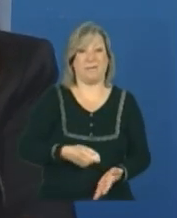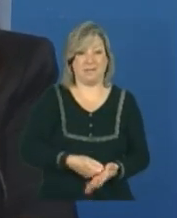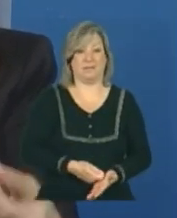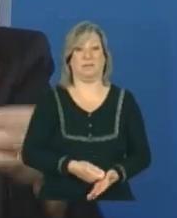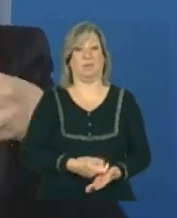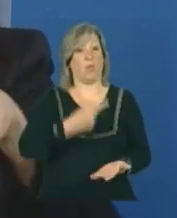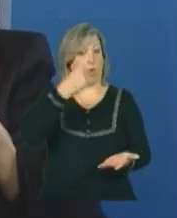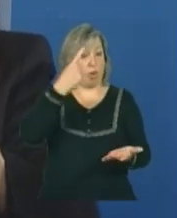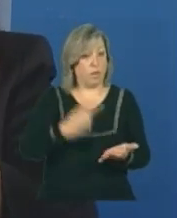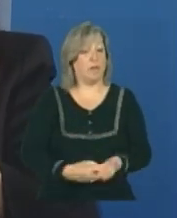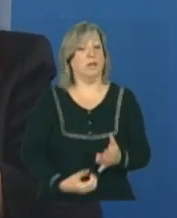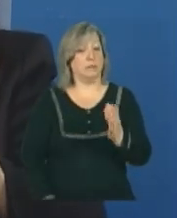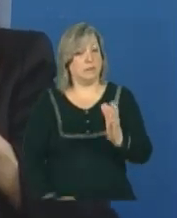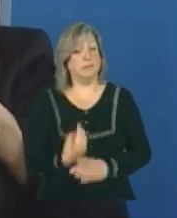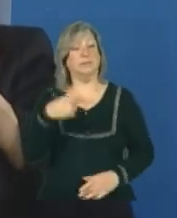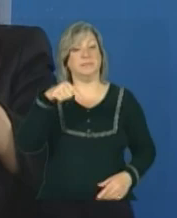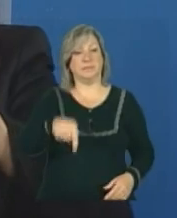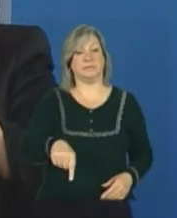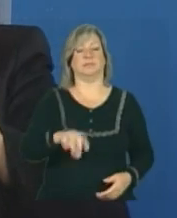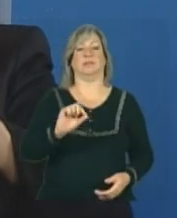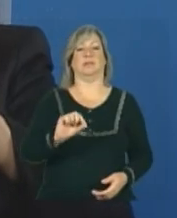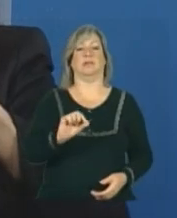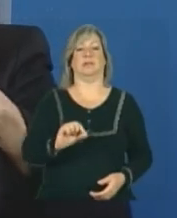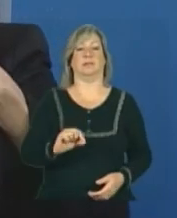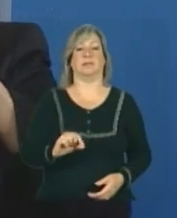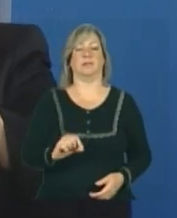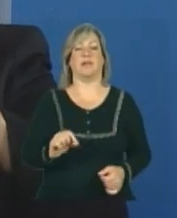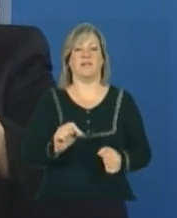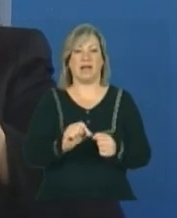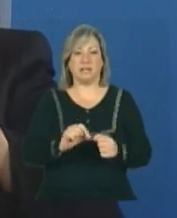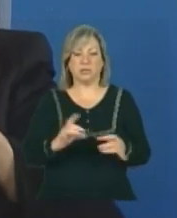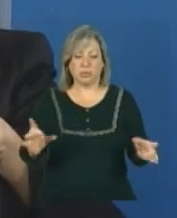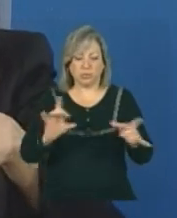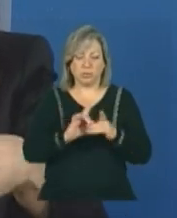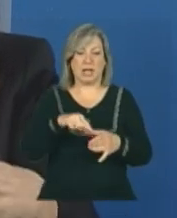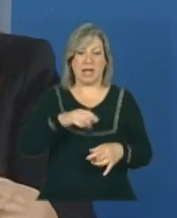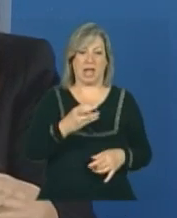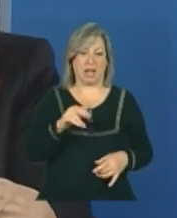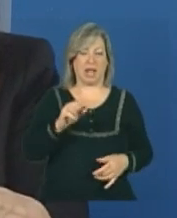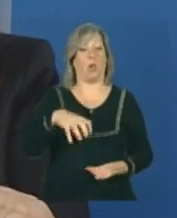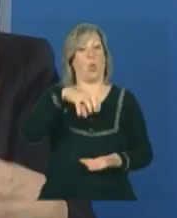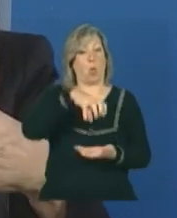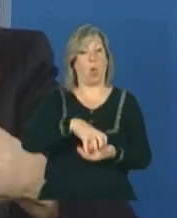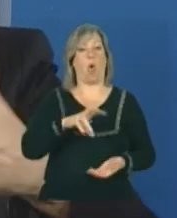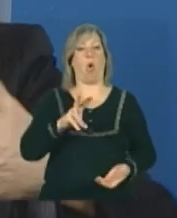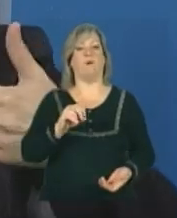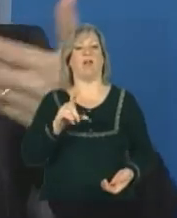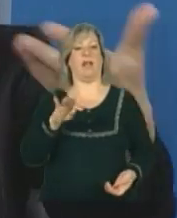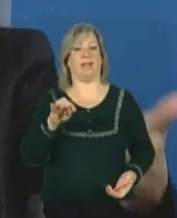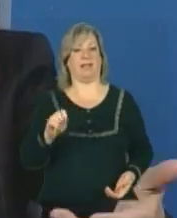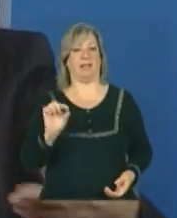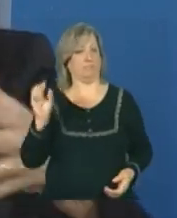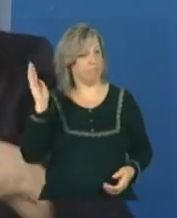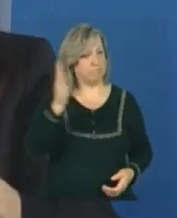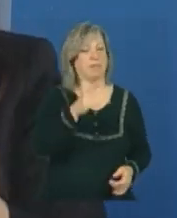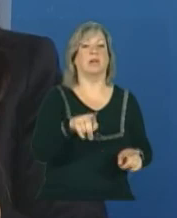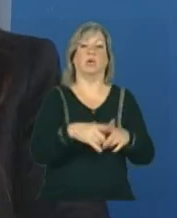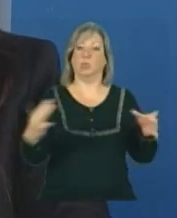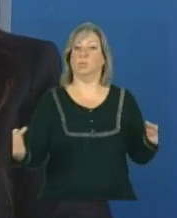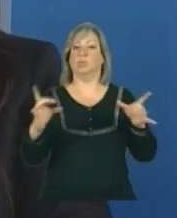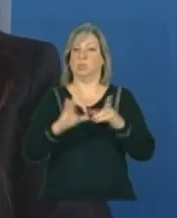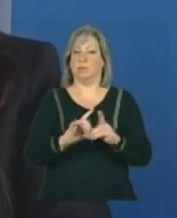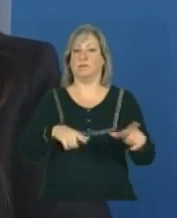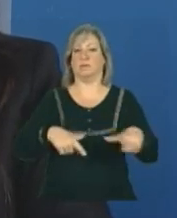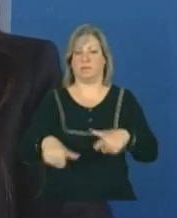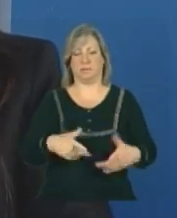compromisso de implantar ali, de agregar a esse CRAS uma equipe volante que vai desenvolver esses serviços e ações